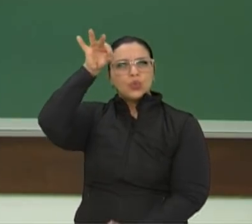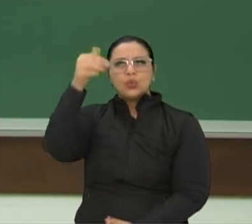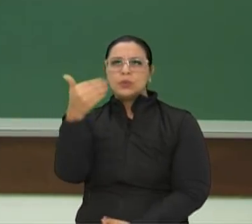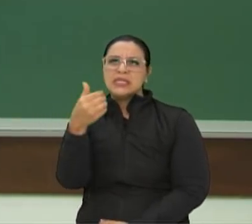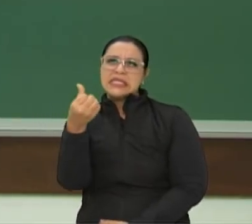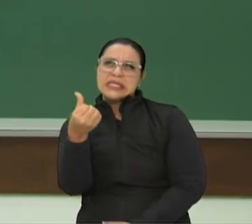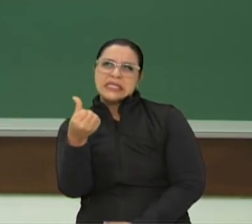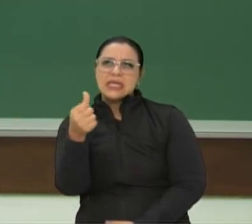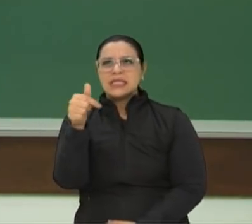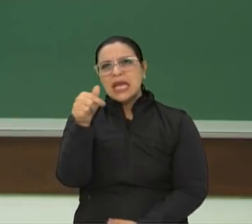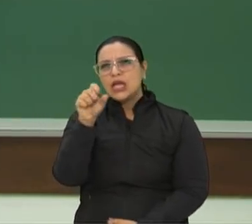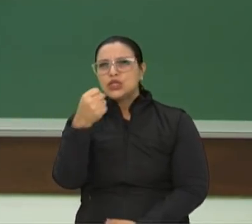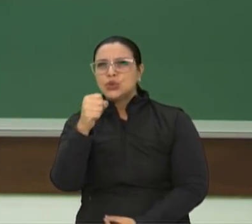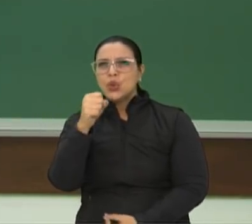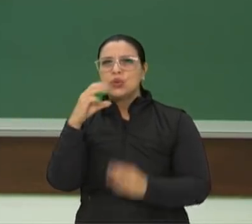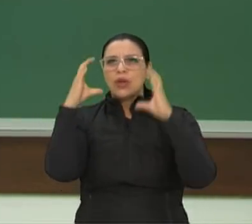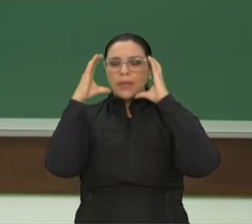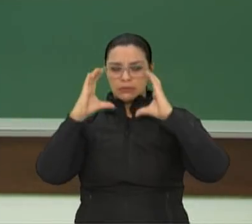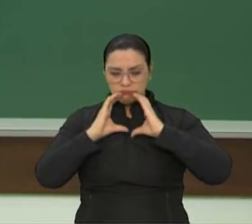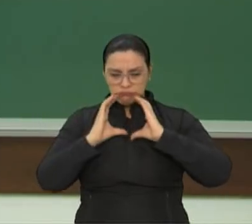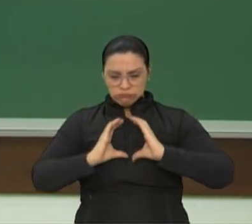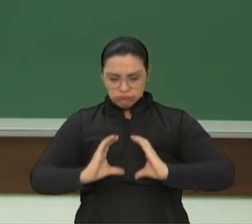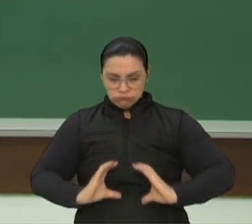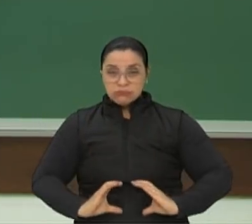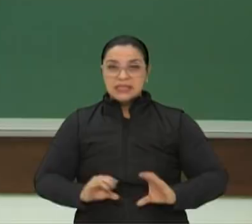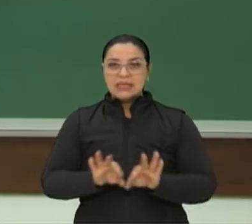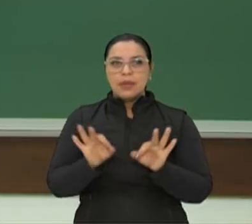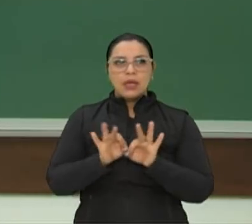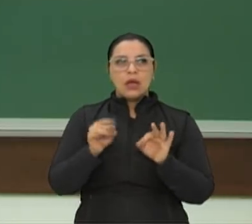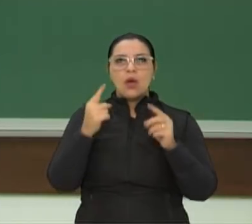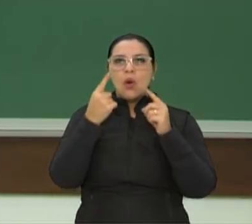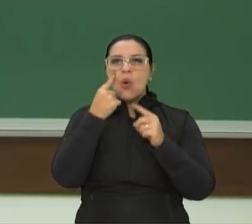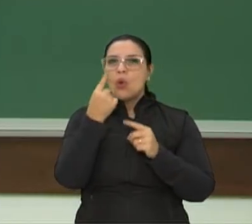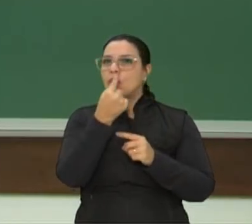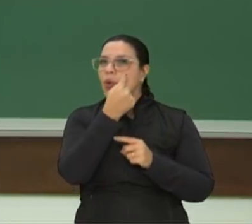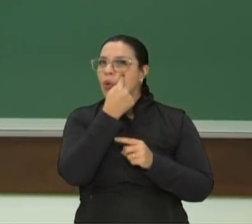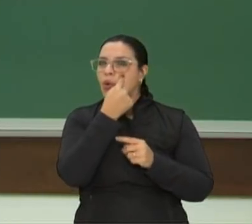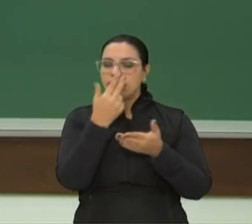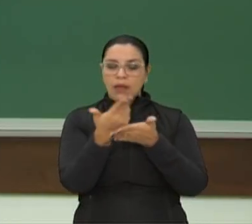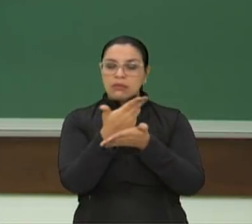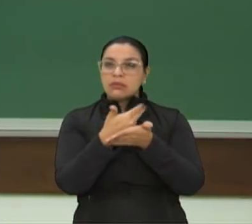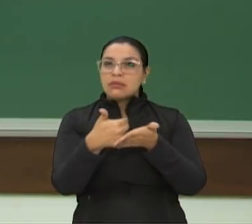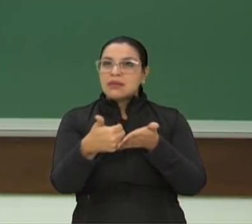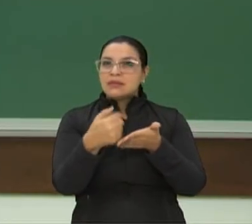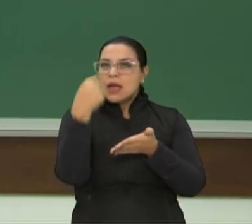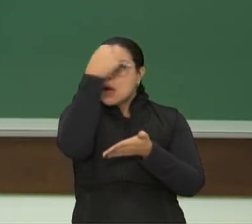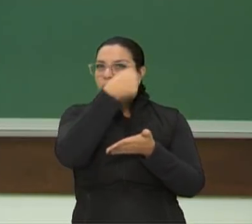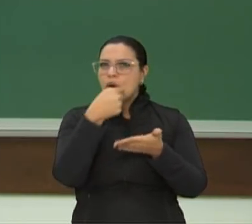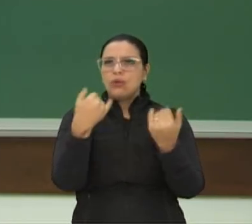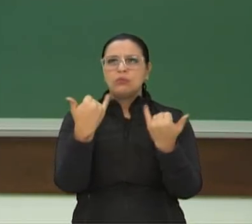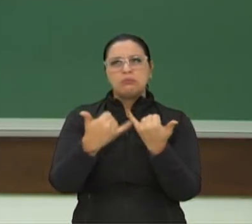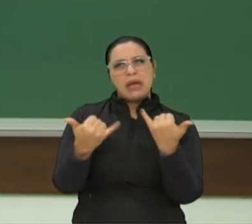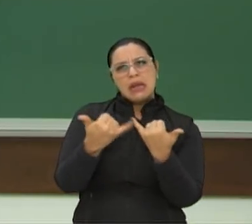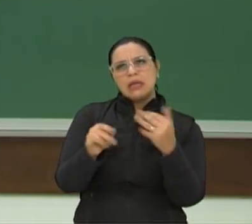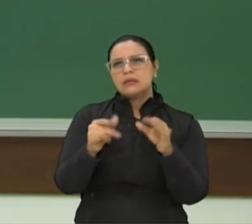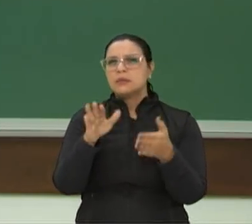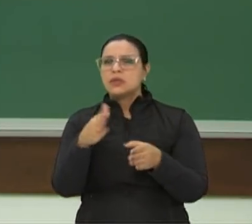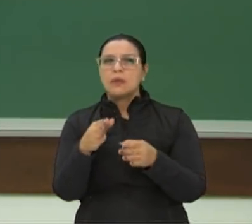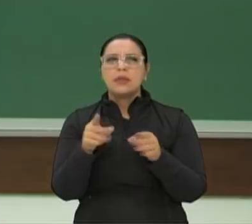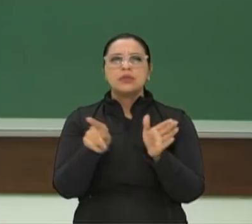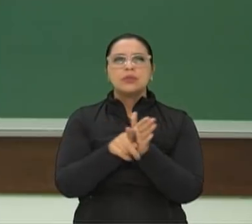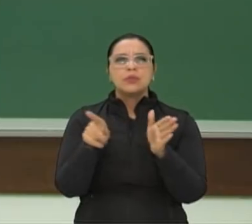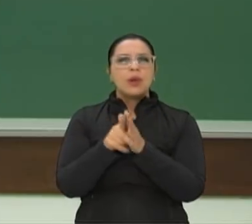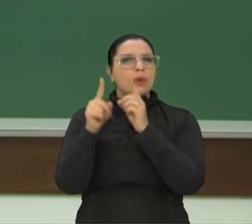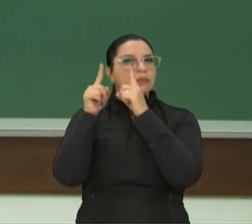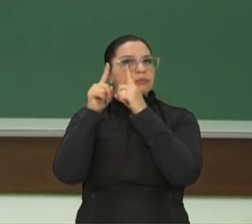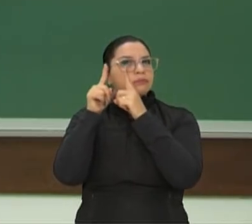7 ou 8 cabeças empilhadas, a distância entre os olhos, quando você vai desenhar um rosto, né, tem que ser mais ou menos menos, né, a largura de um